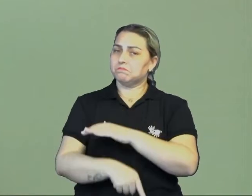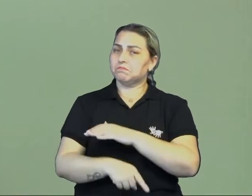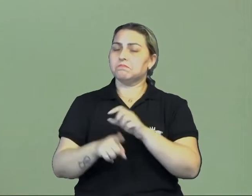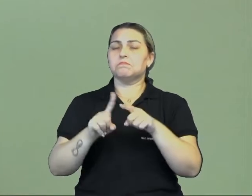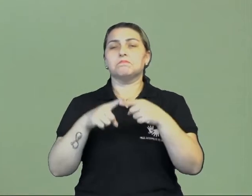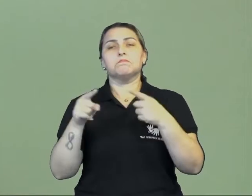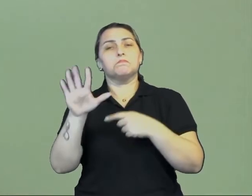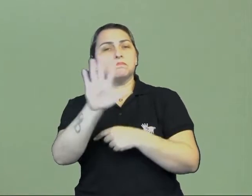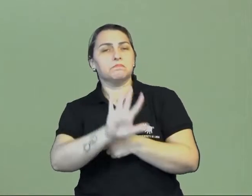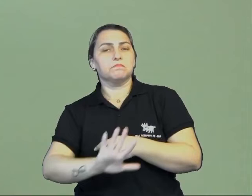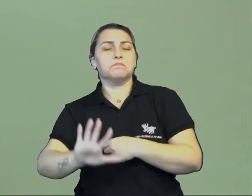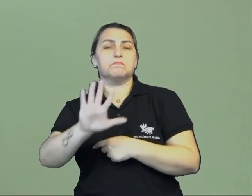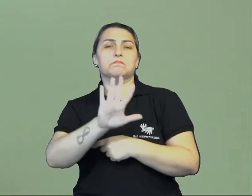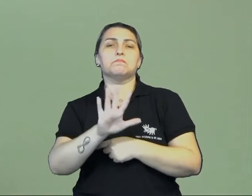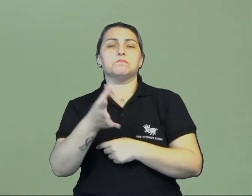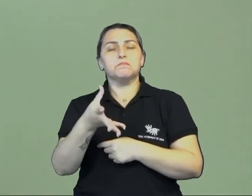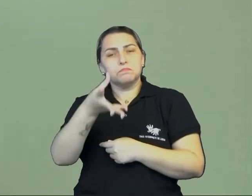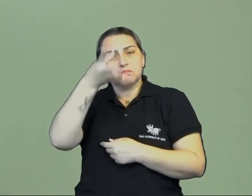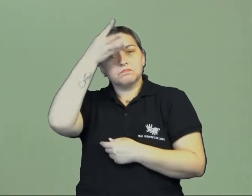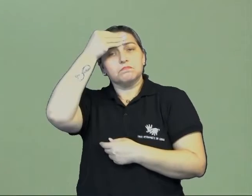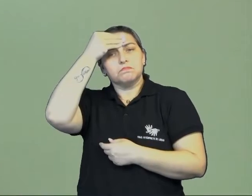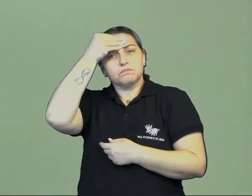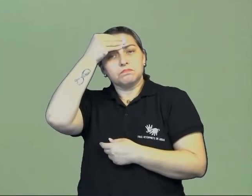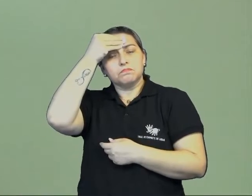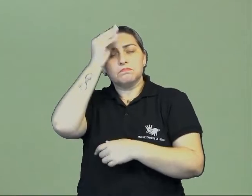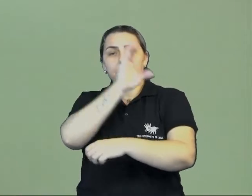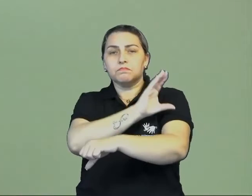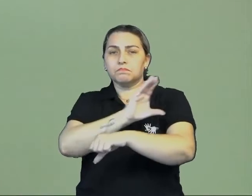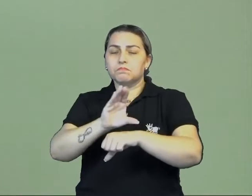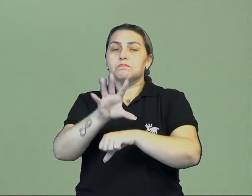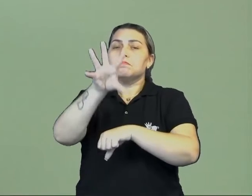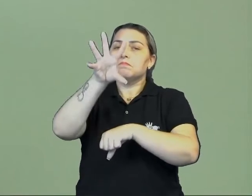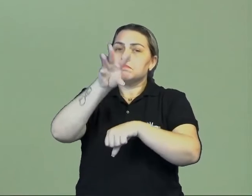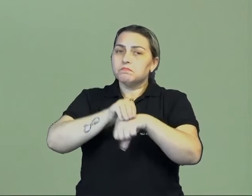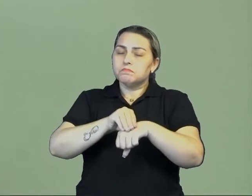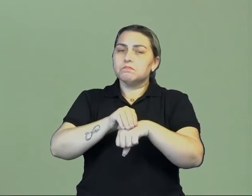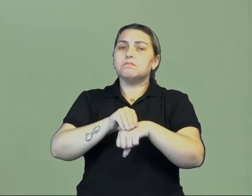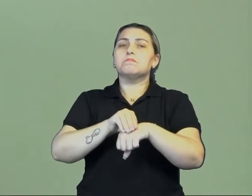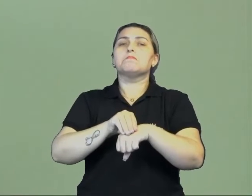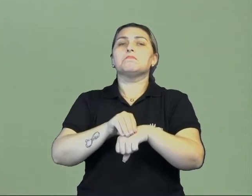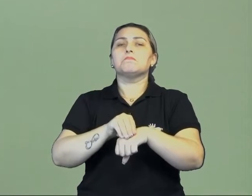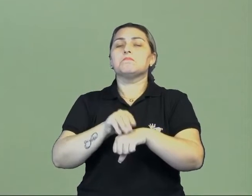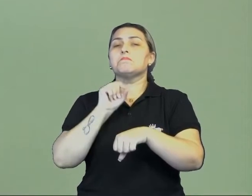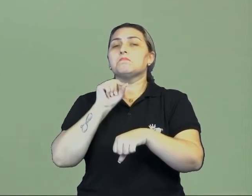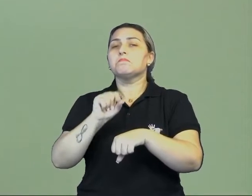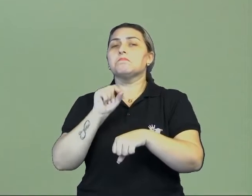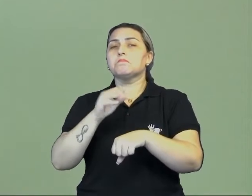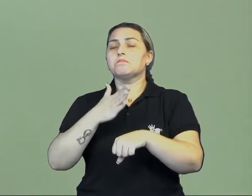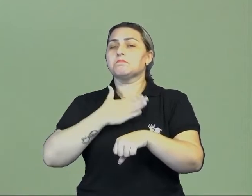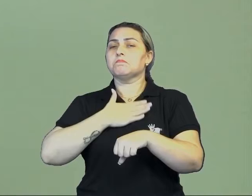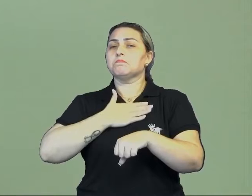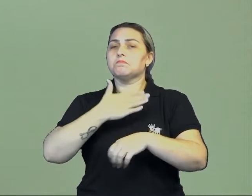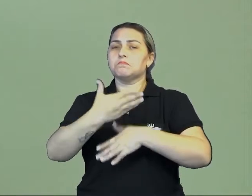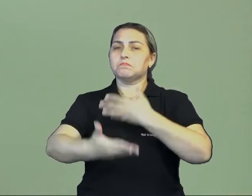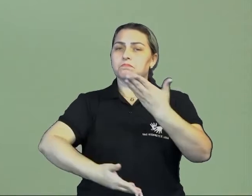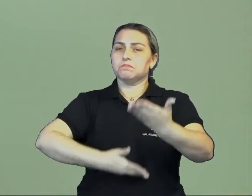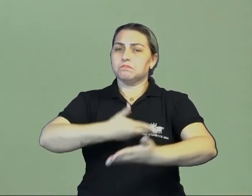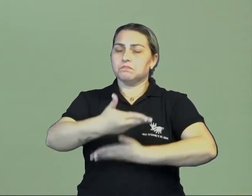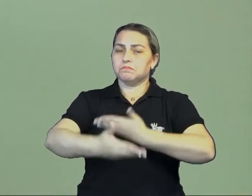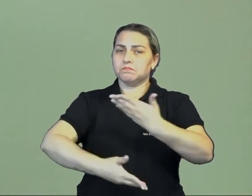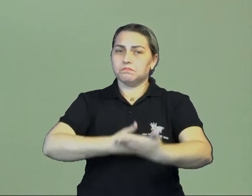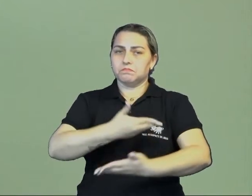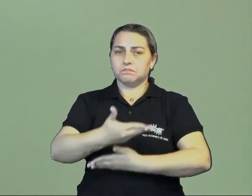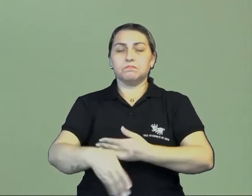forma geral é isso que vocês têm que absorver. Cultura é conhecimento. Conhecimento é advindo da onde? Das minhas relações.